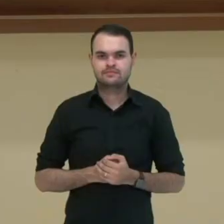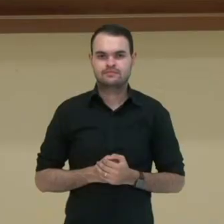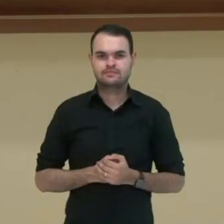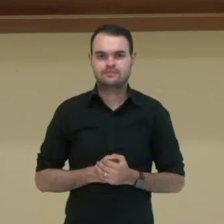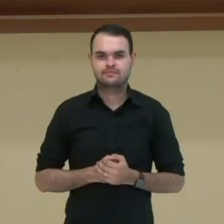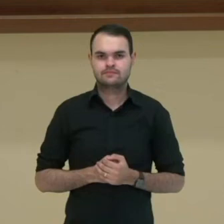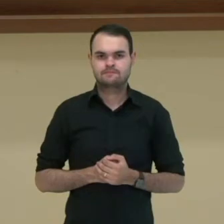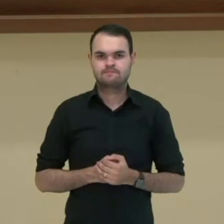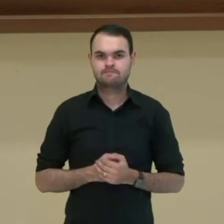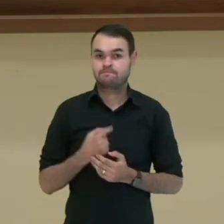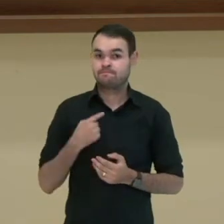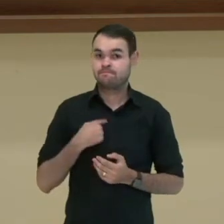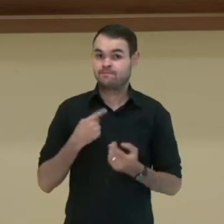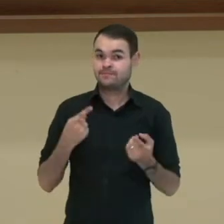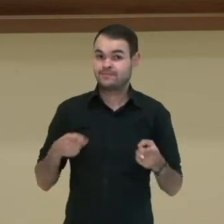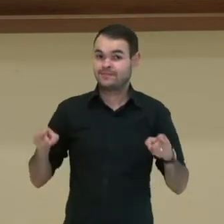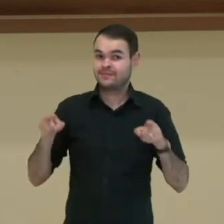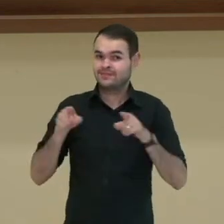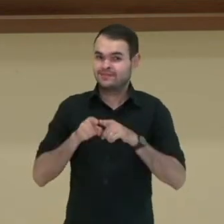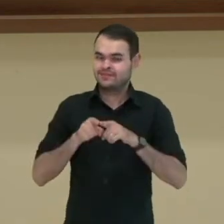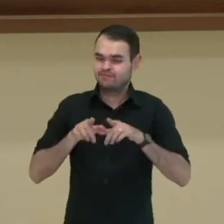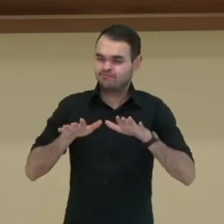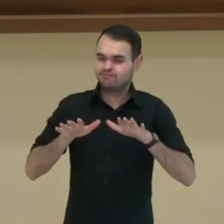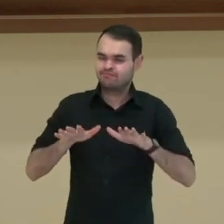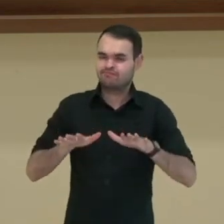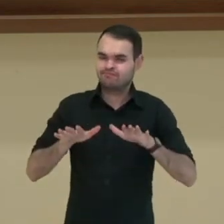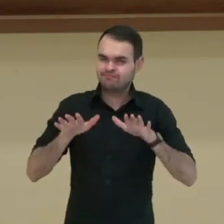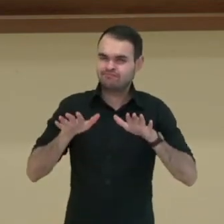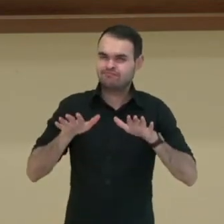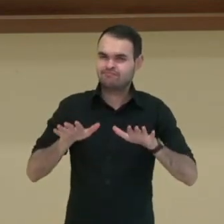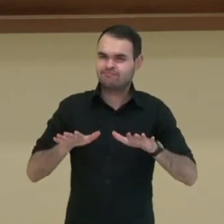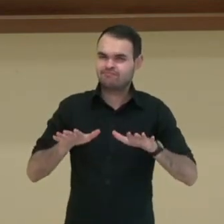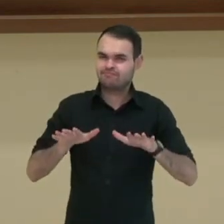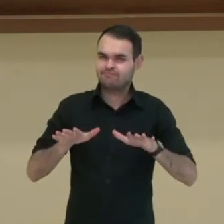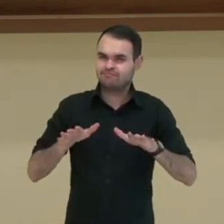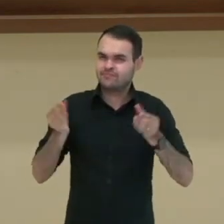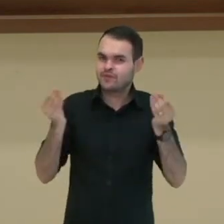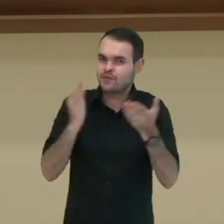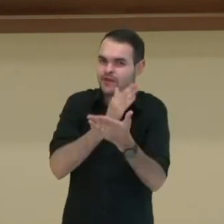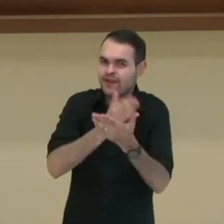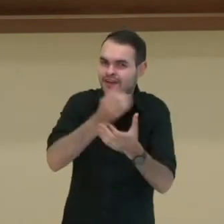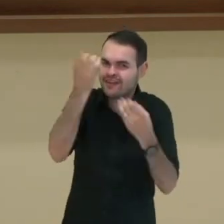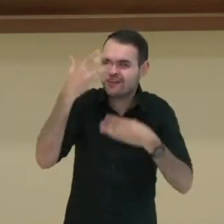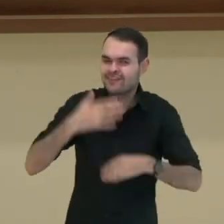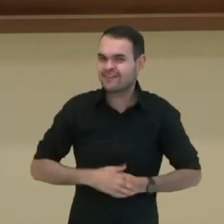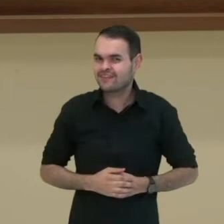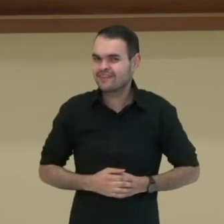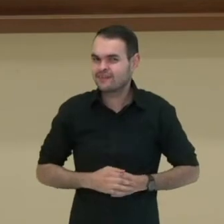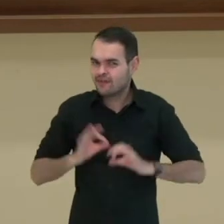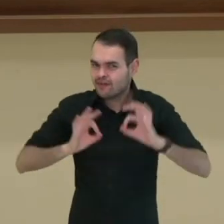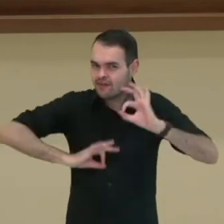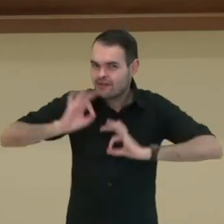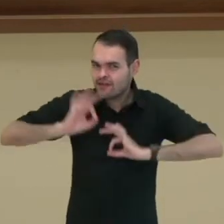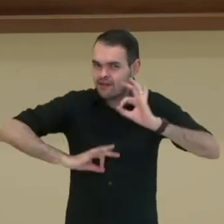Eu voltei agora para ficar. E como que está o teu caderno? Conta para mim. Tá organizado? Ó,